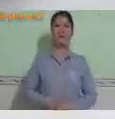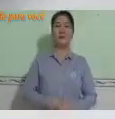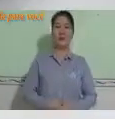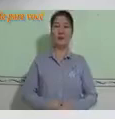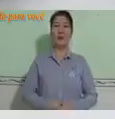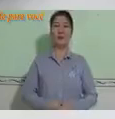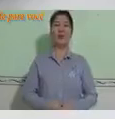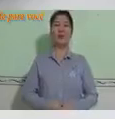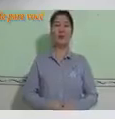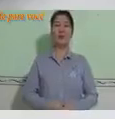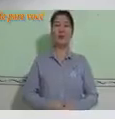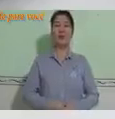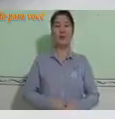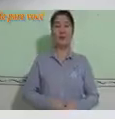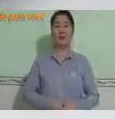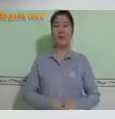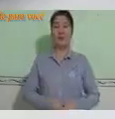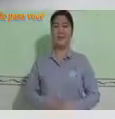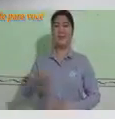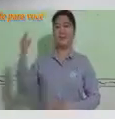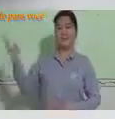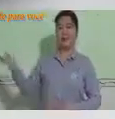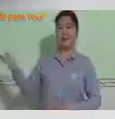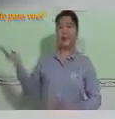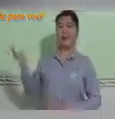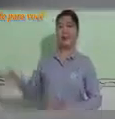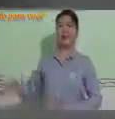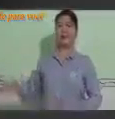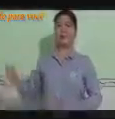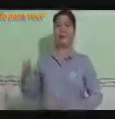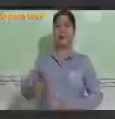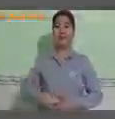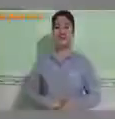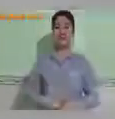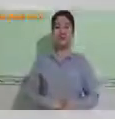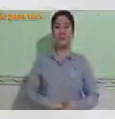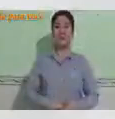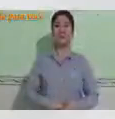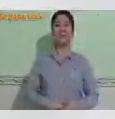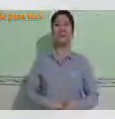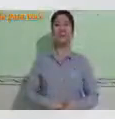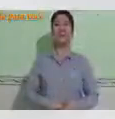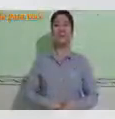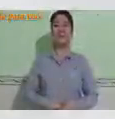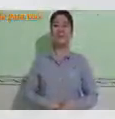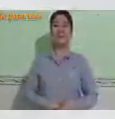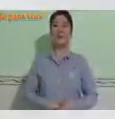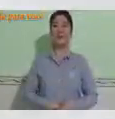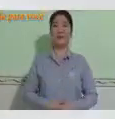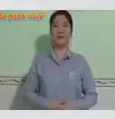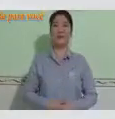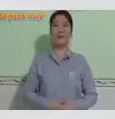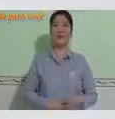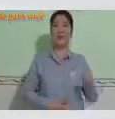Além disso, vírgula, antes e depois dos exercícios é importante alongar para aquecer todo o corpo e prevenir o aparecimento de